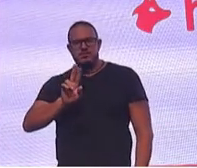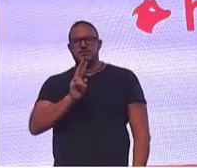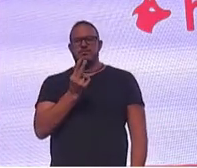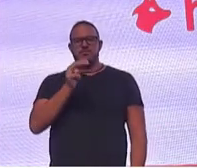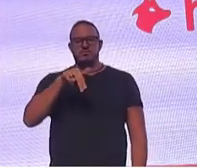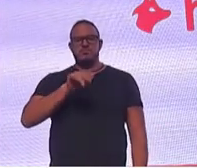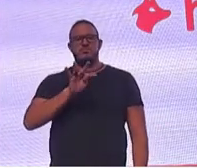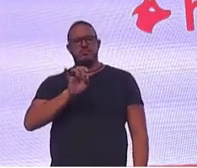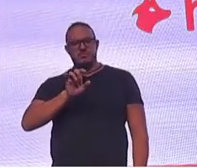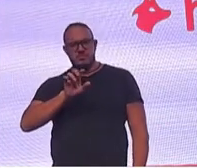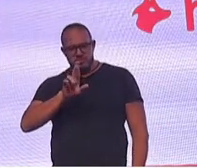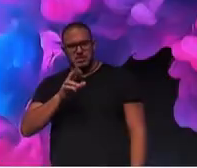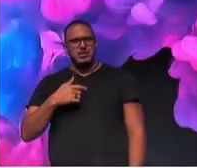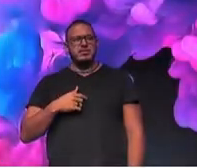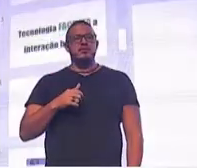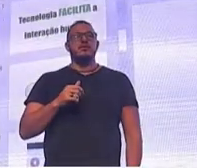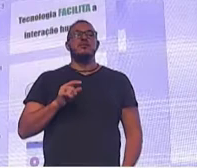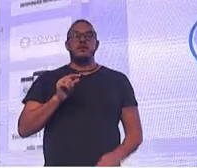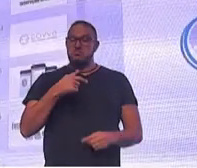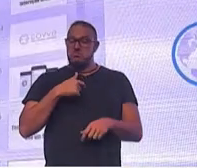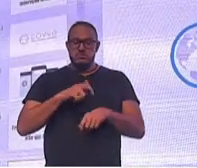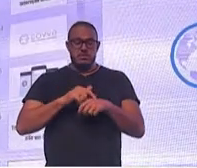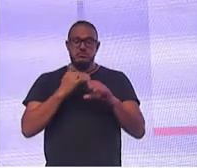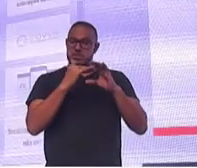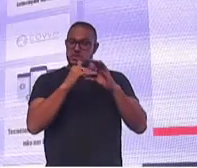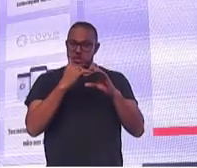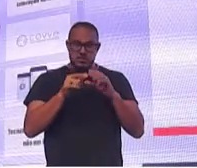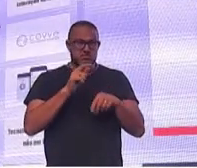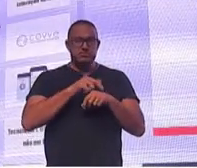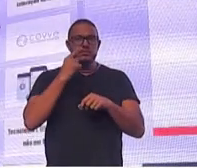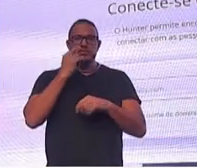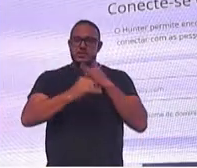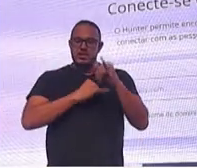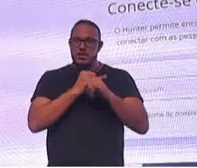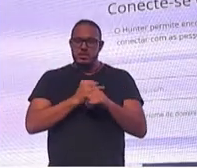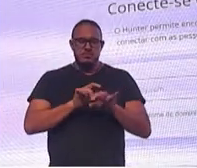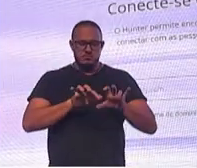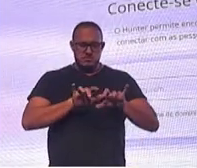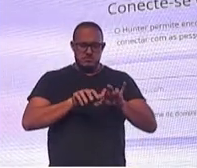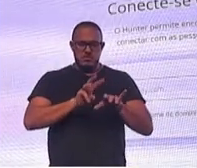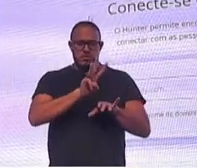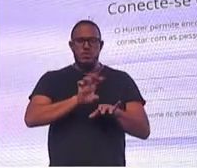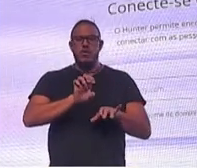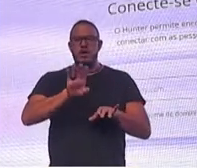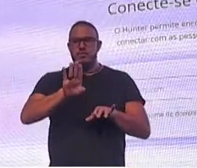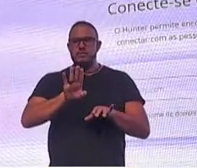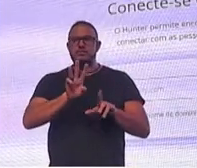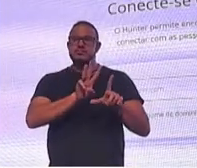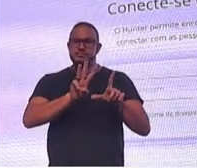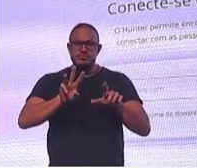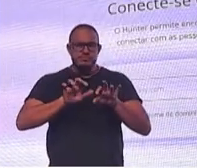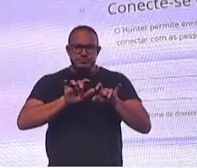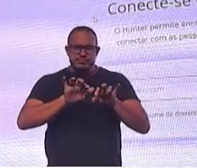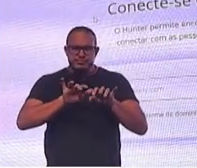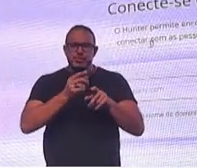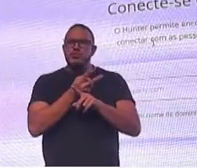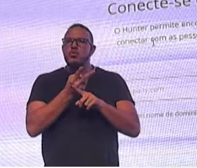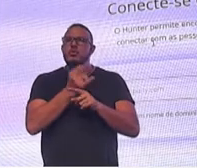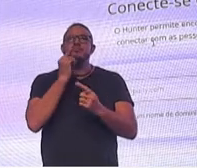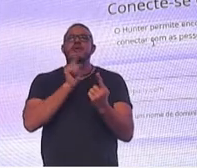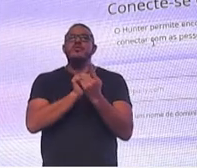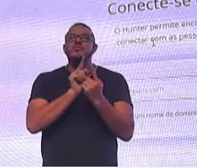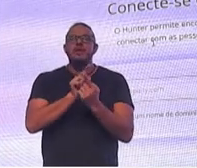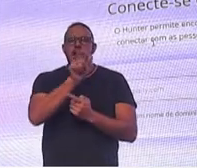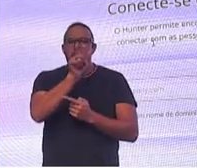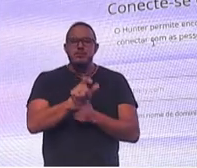internet gratuito, que a hora que você quiser entrar nesse website para procurar um contato de alguém, você entra. Ó, entrei no site,